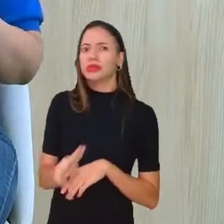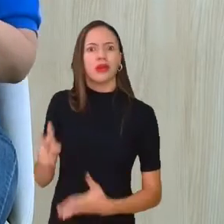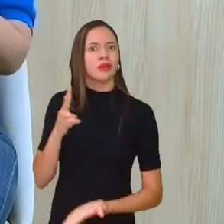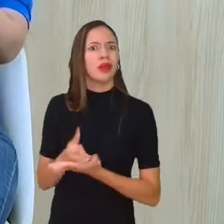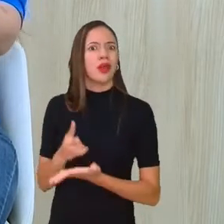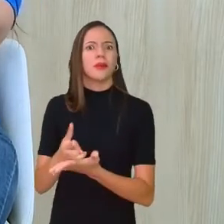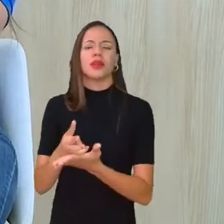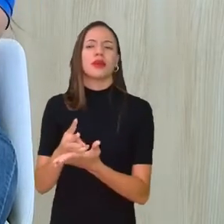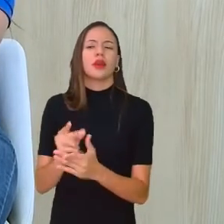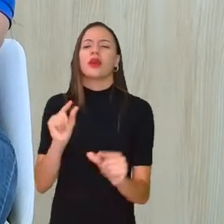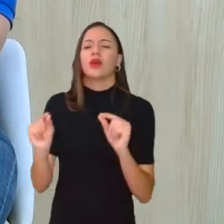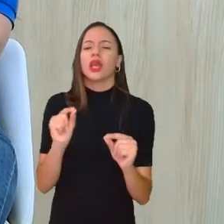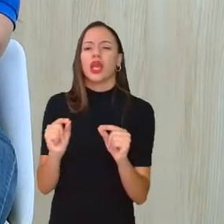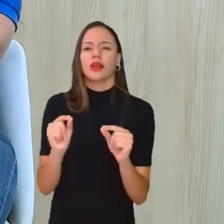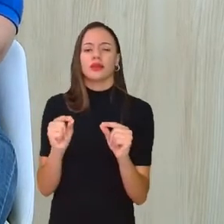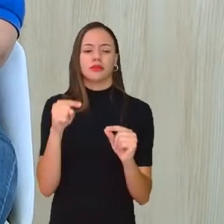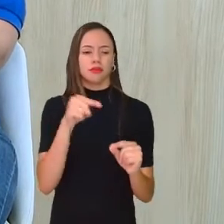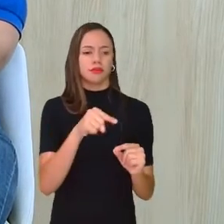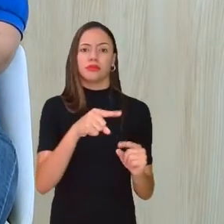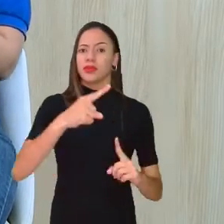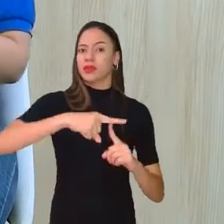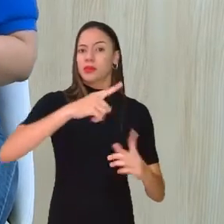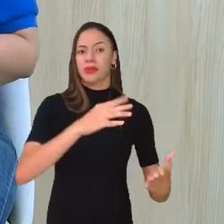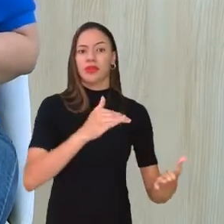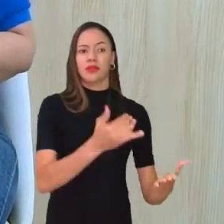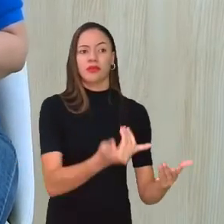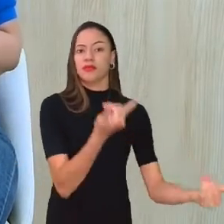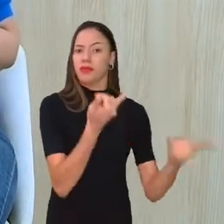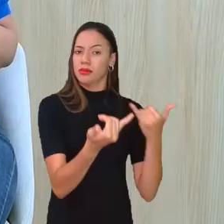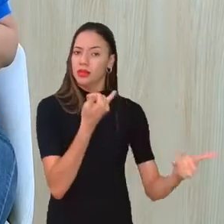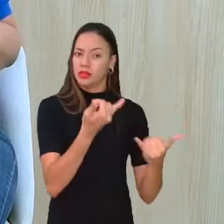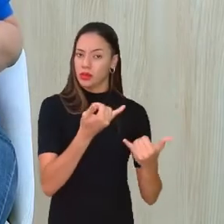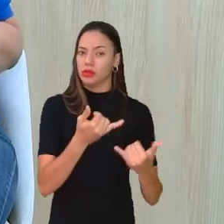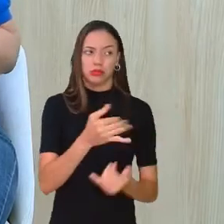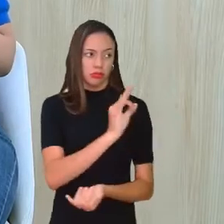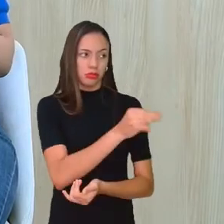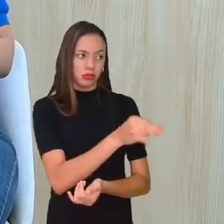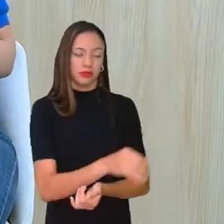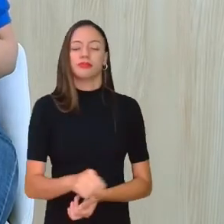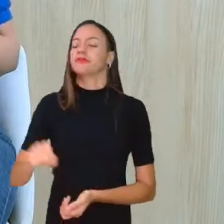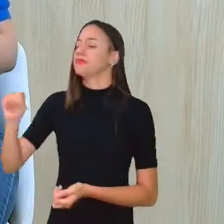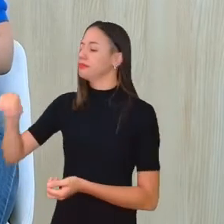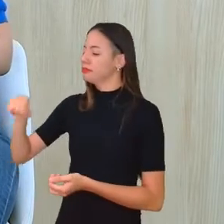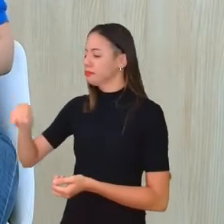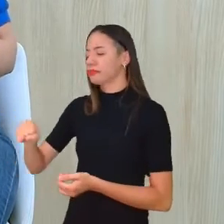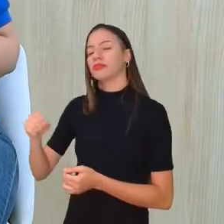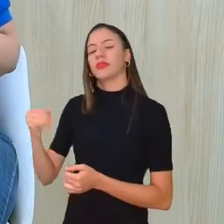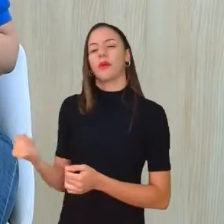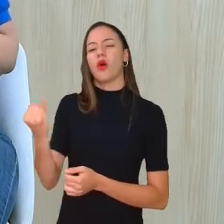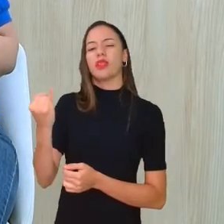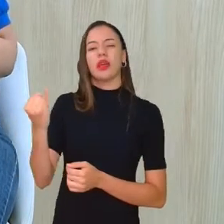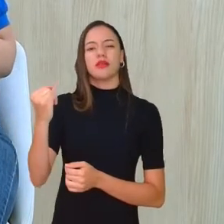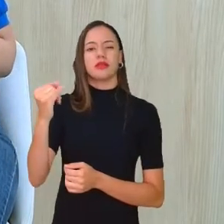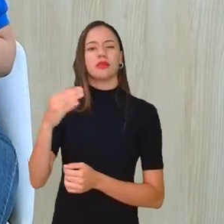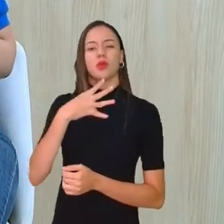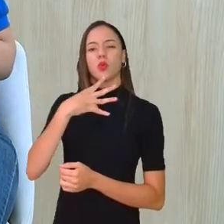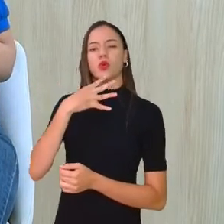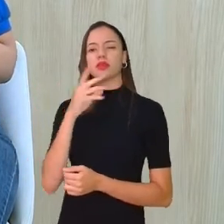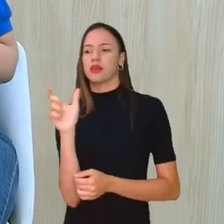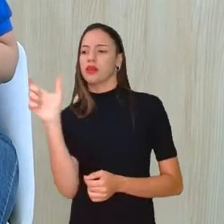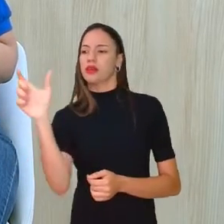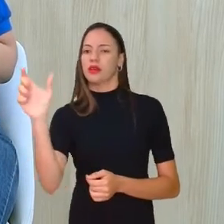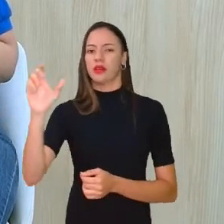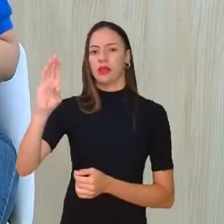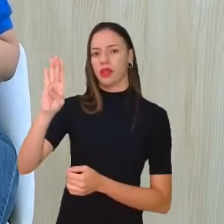propício a esse tipo de informação, não é, Tiago? E é muito importante conhecer esse termo bolha, tanto é que acho que,